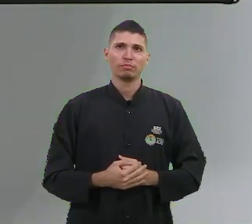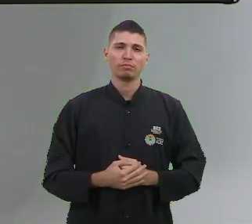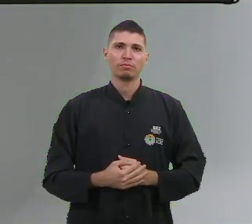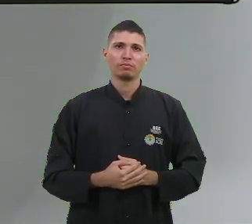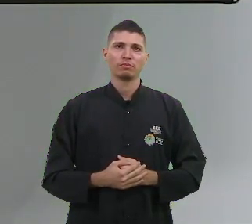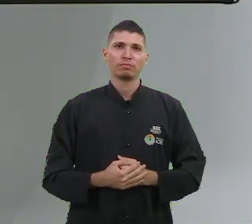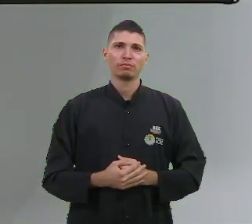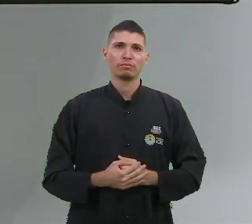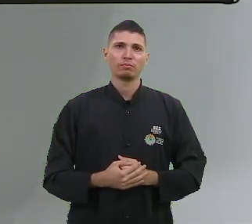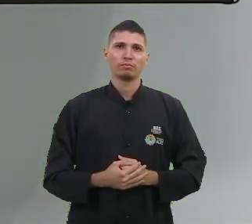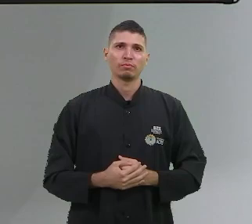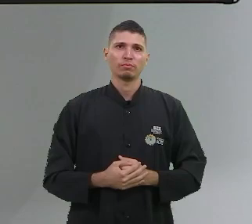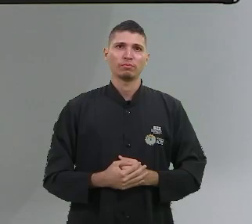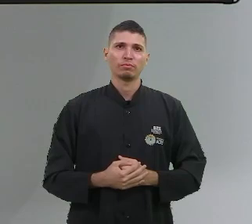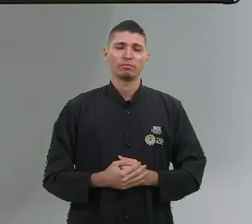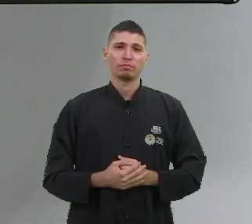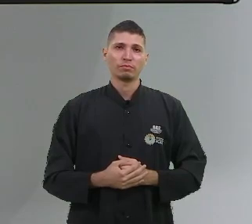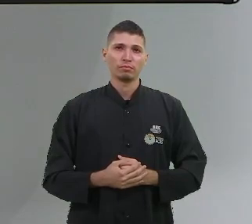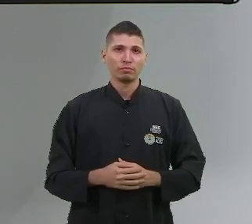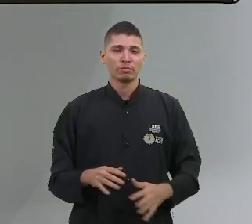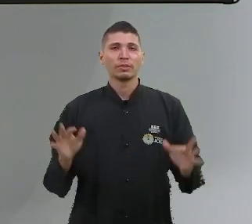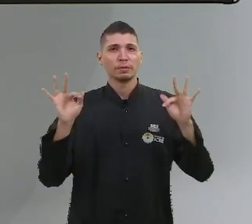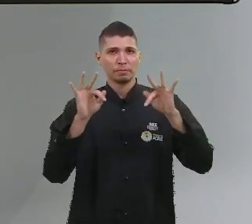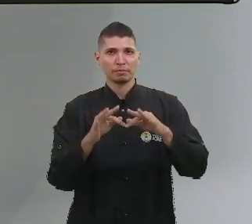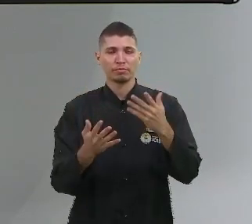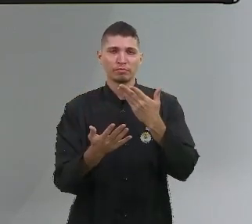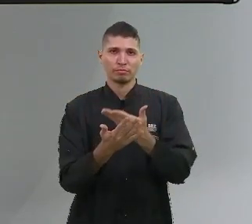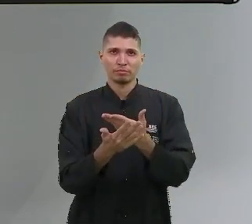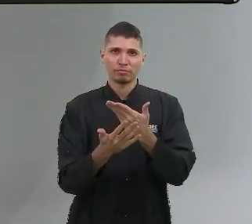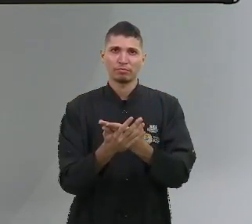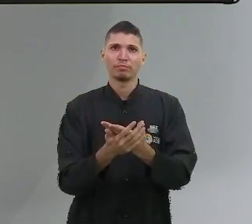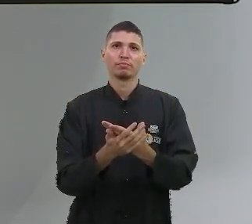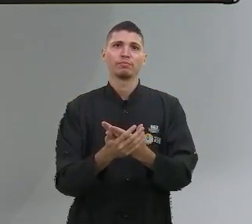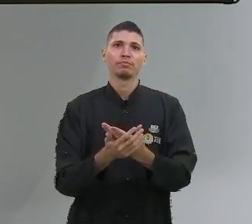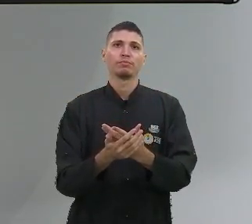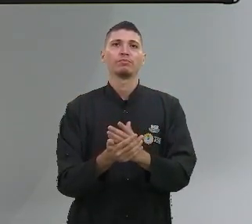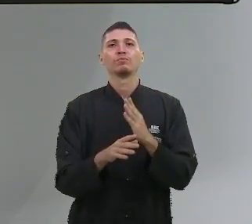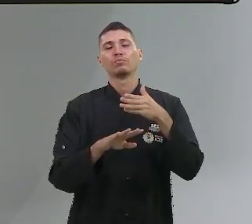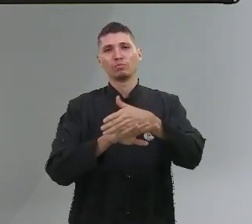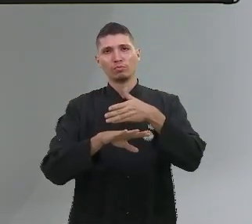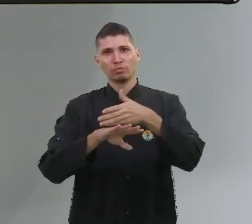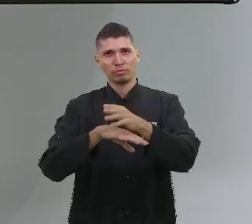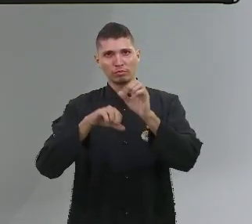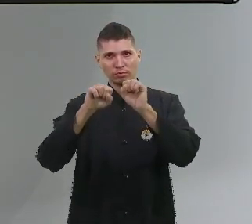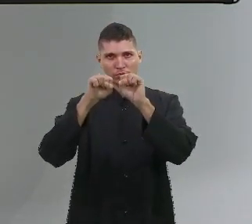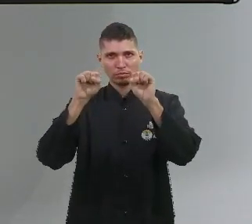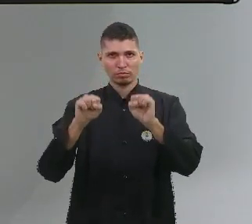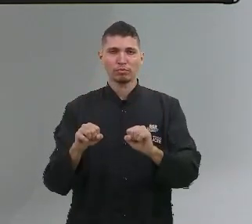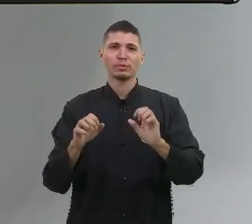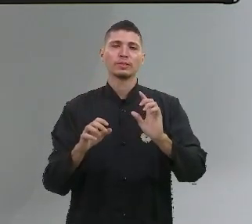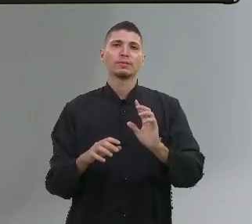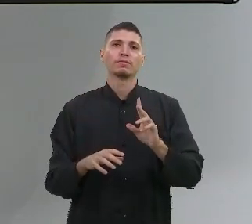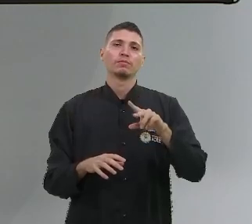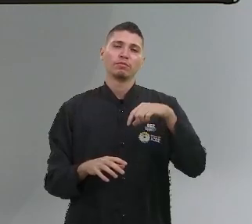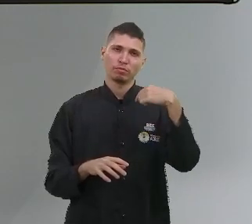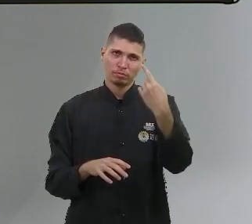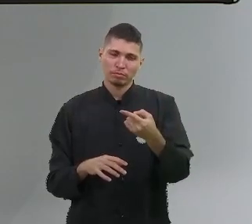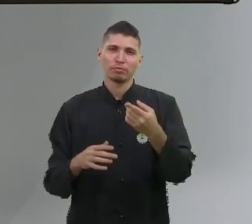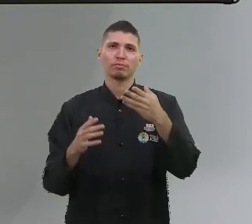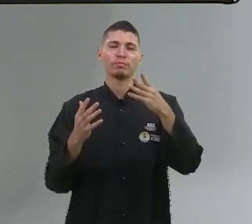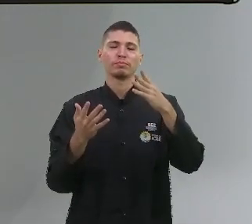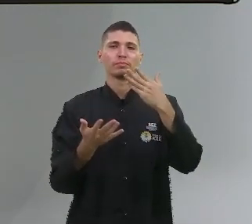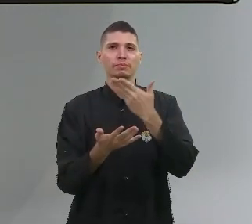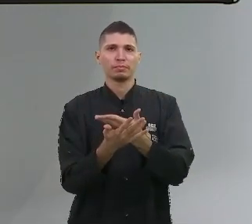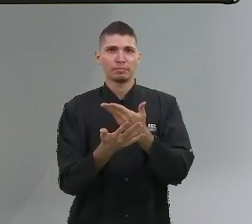pessoal, por hoje finalizamos nossas aulas. Acesse o ambiente virtual, né, para ver as próximas aulas.